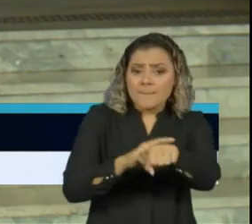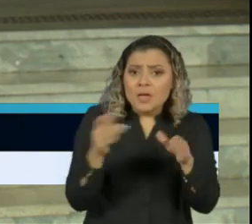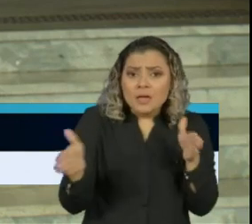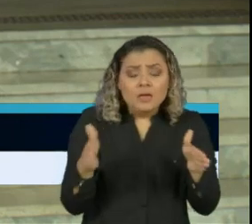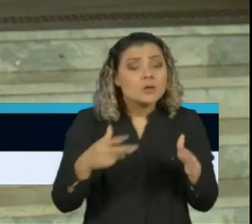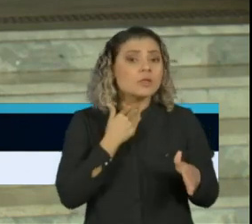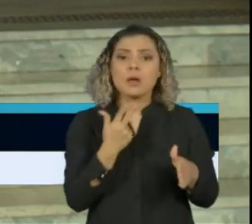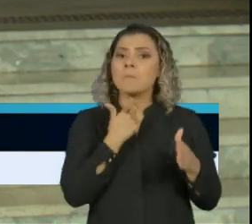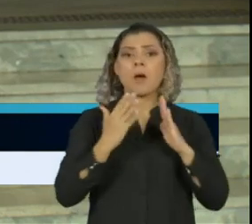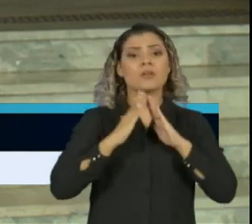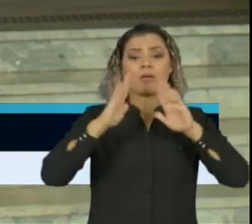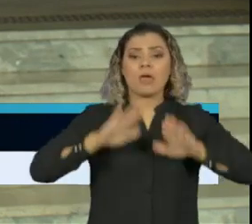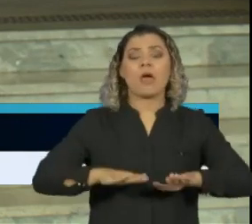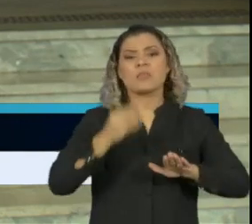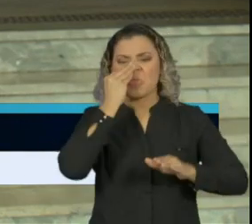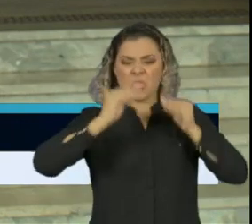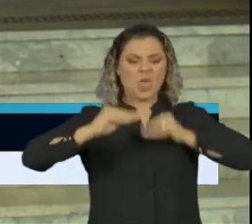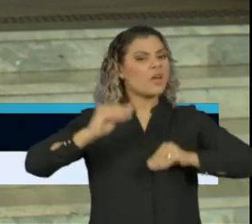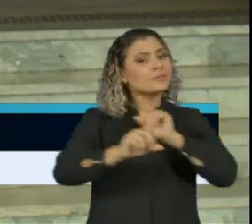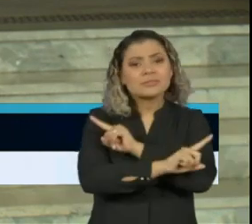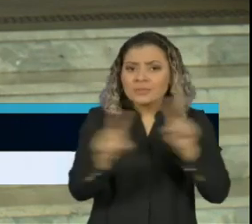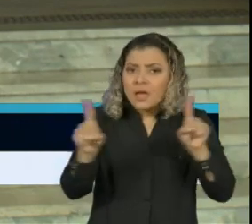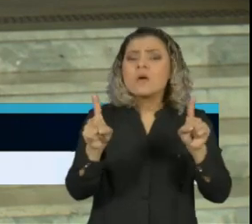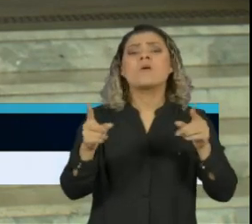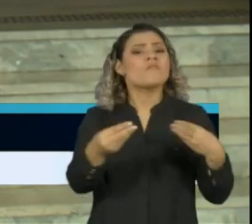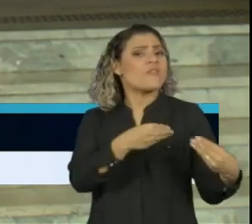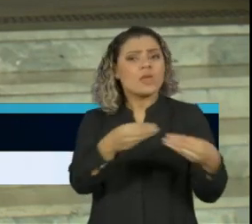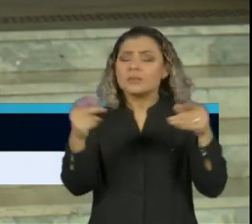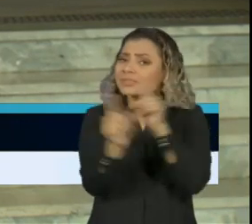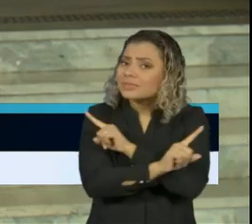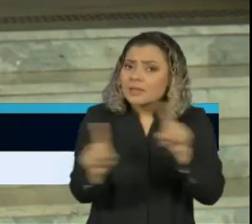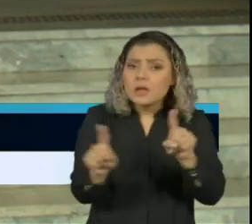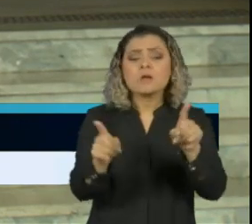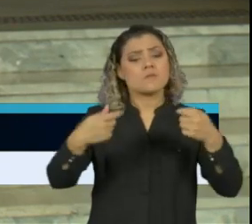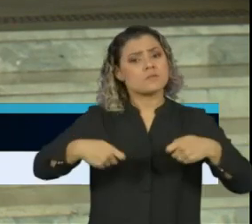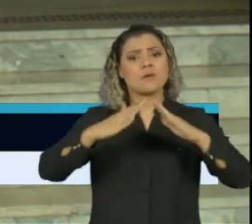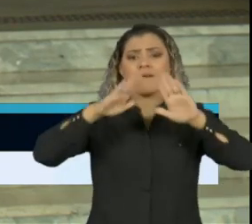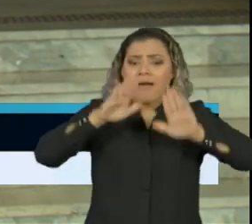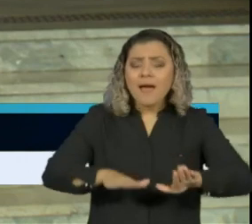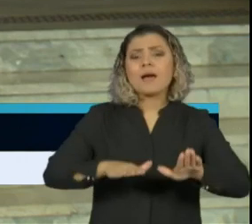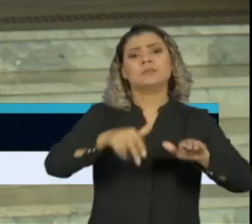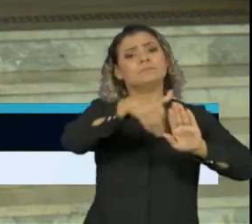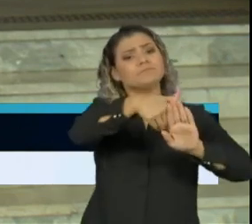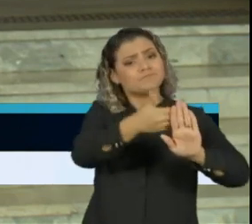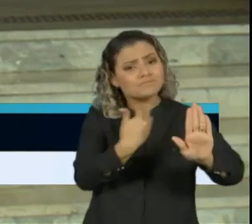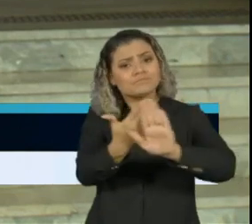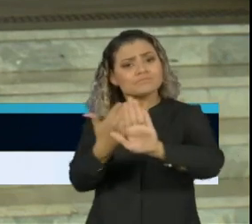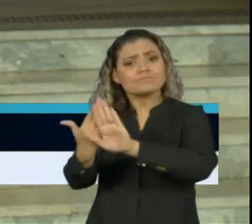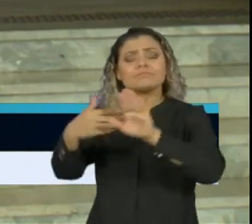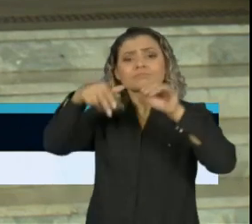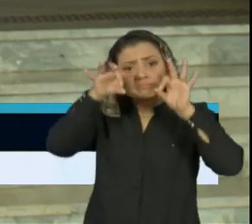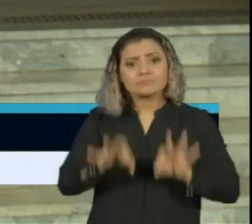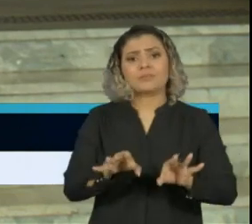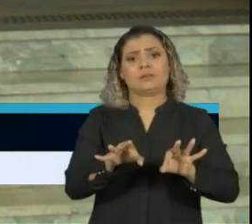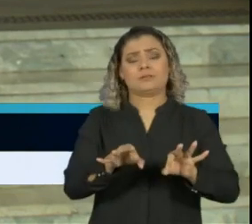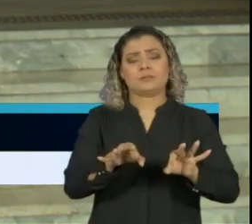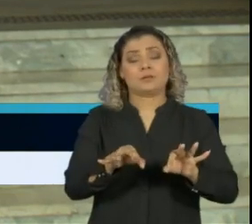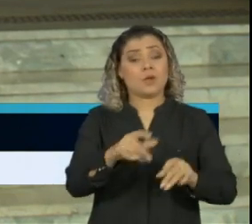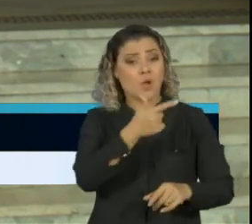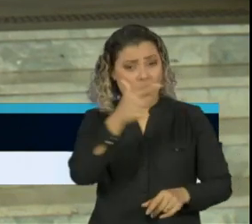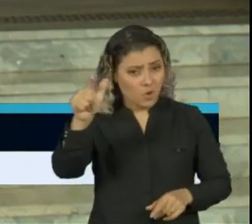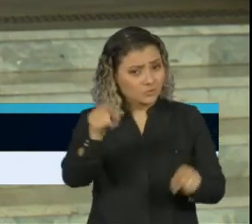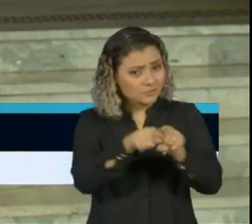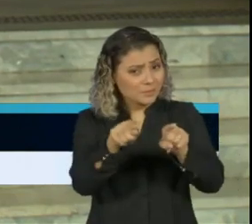não pode haver qualquer relaxamento na política de distanciamento. E eu quero afirmar mais uma